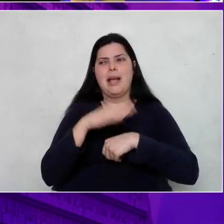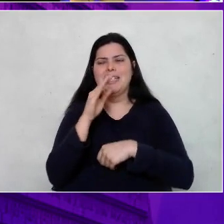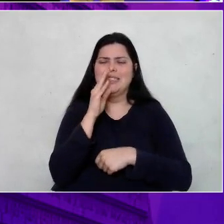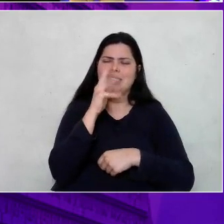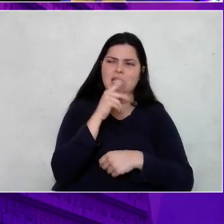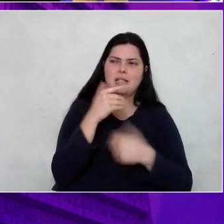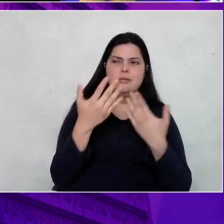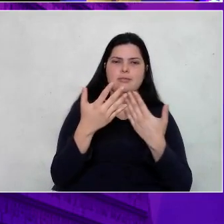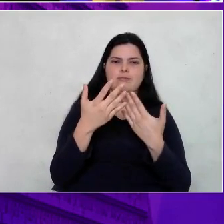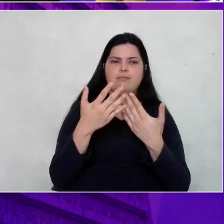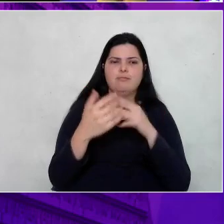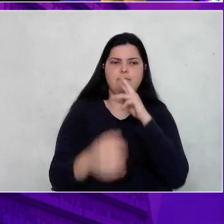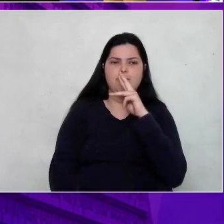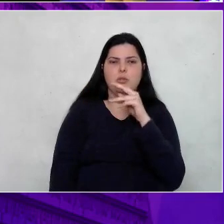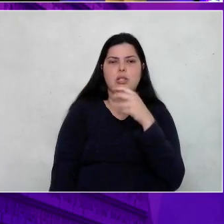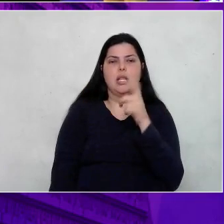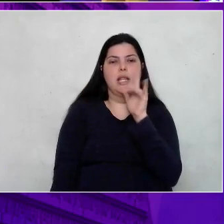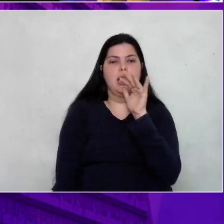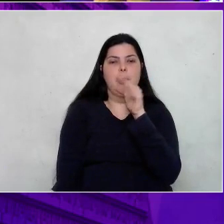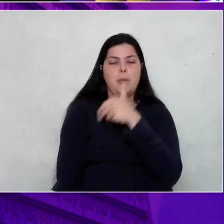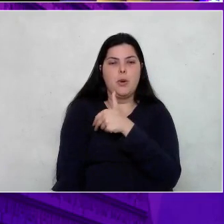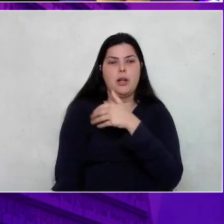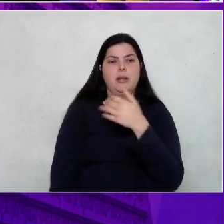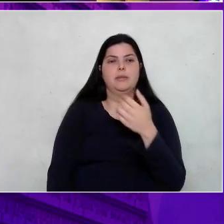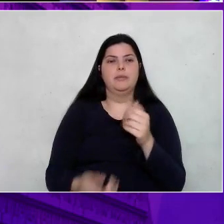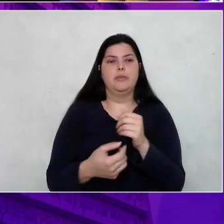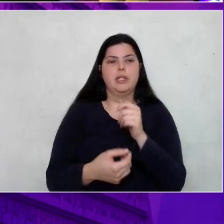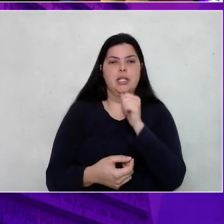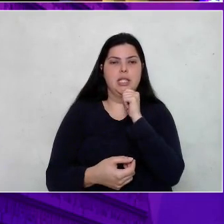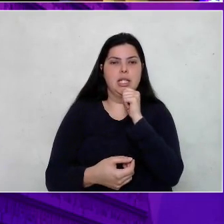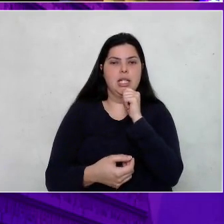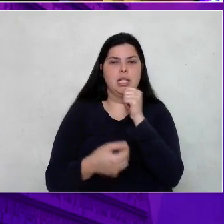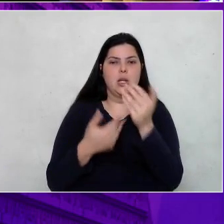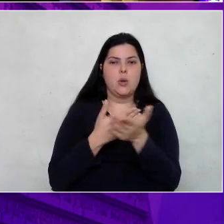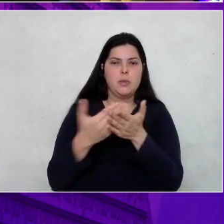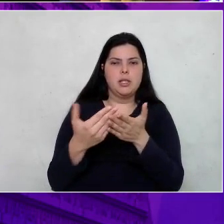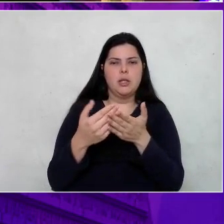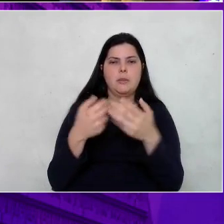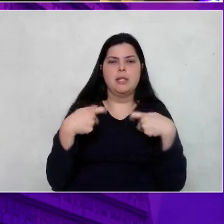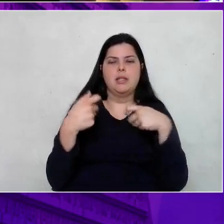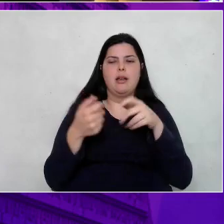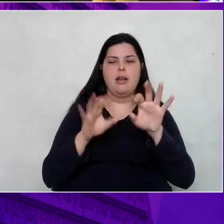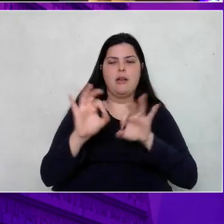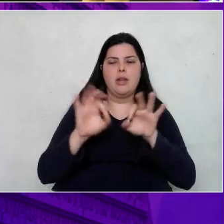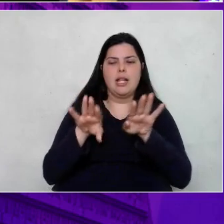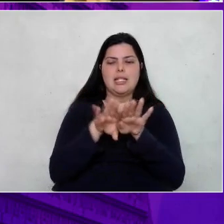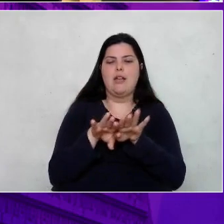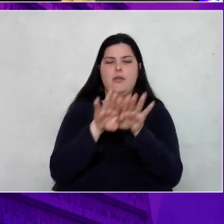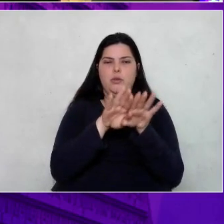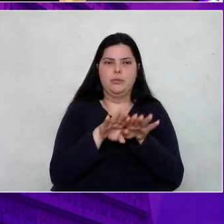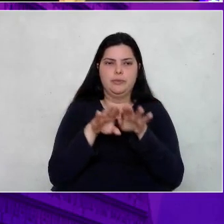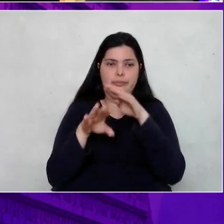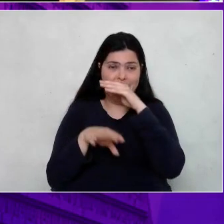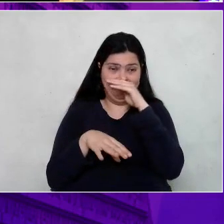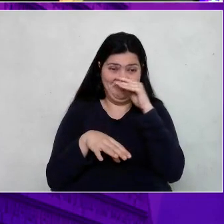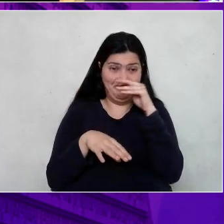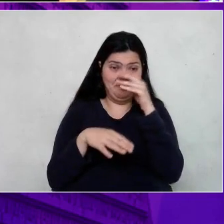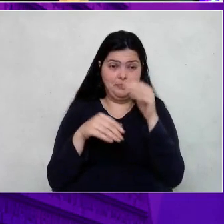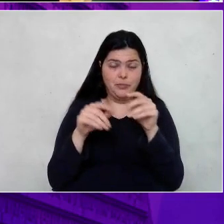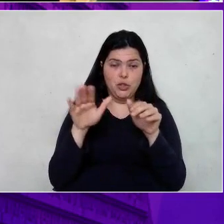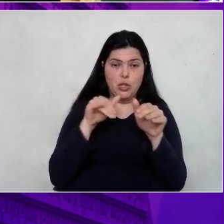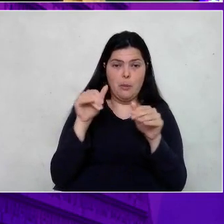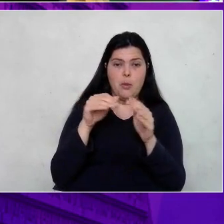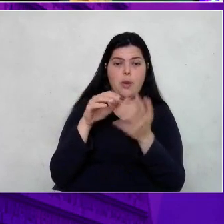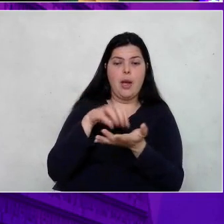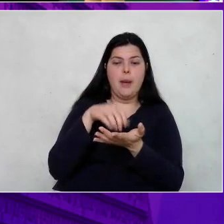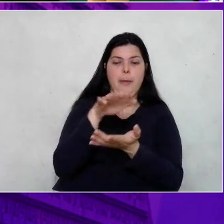de resposta também é maior, e porque ainda está em modo de preview, então tem que esperar um pouquinho até estar estável, né? Uma vez que a gente fez a chamada na API